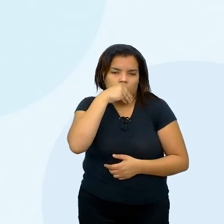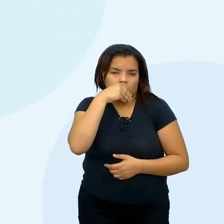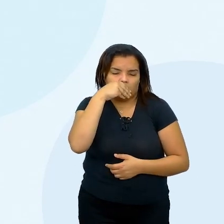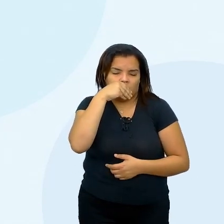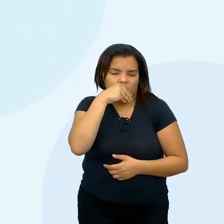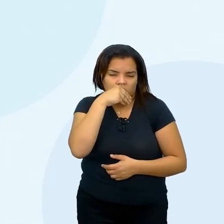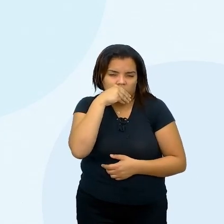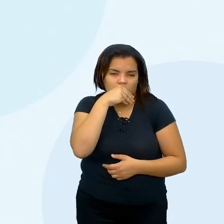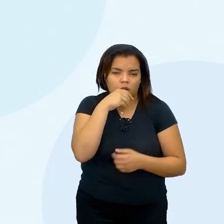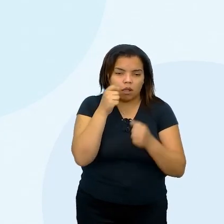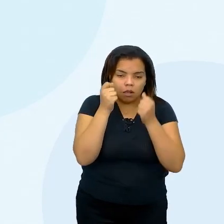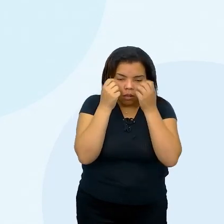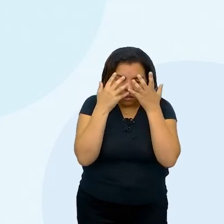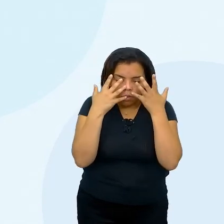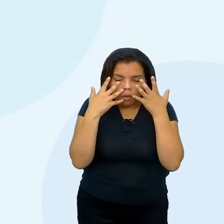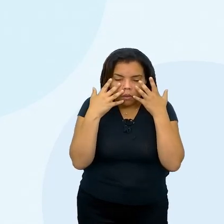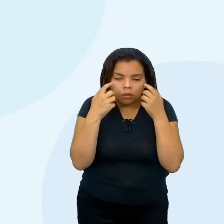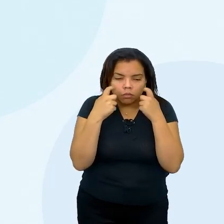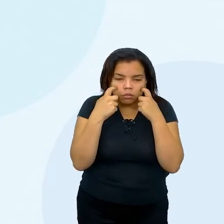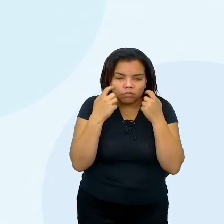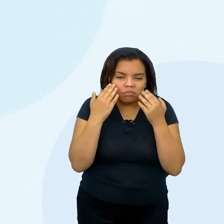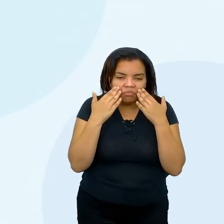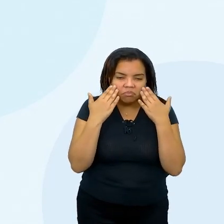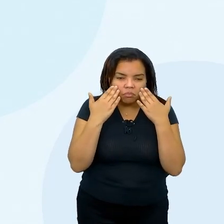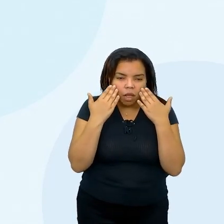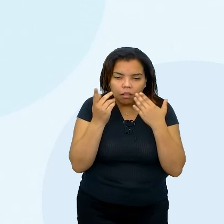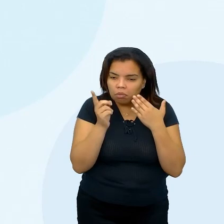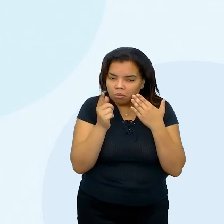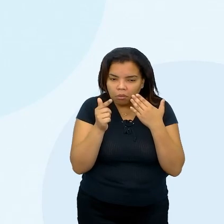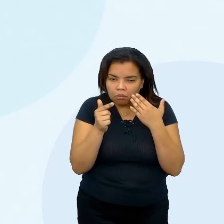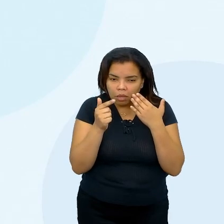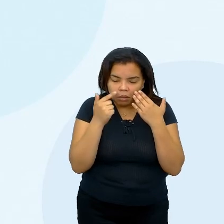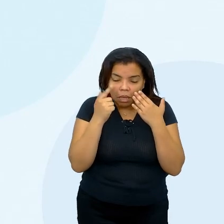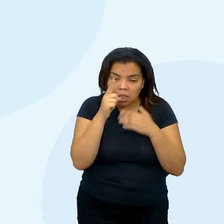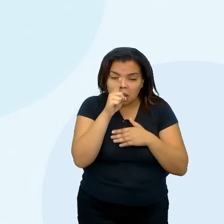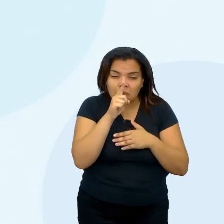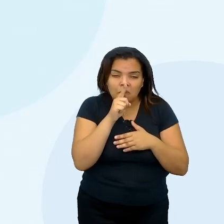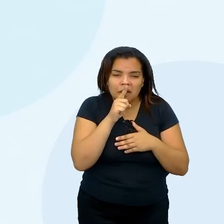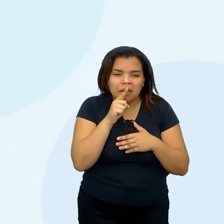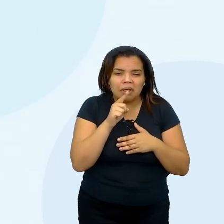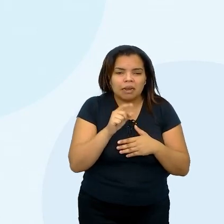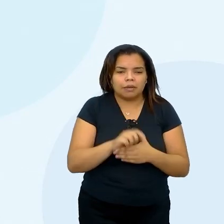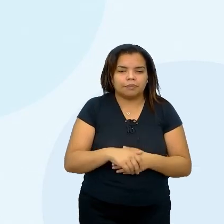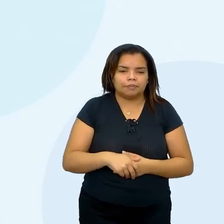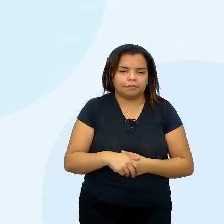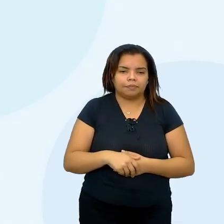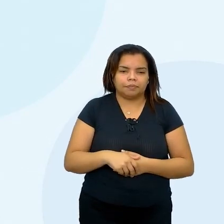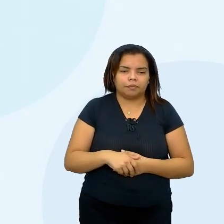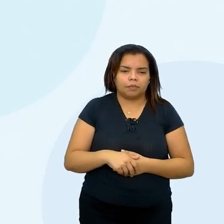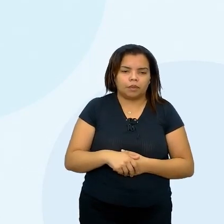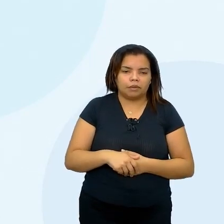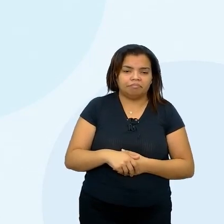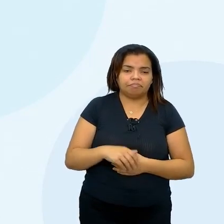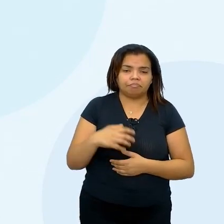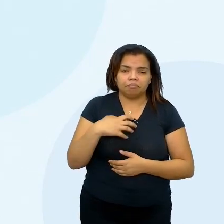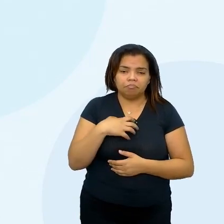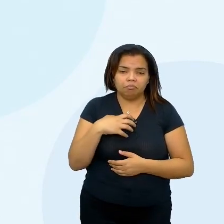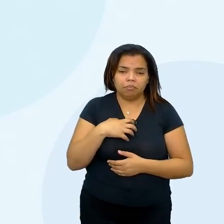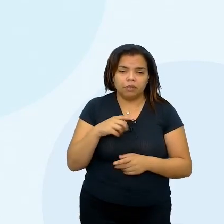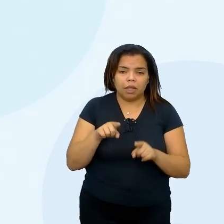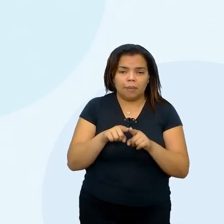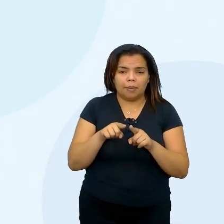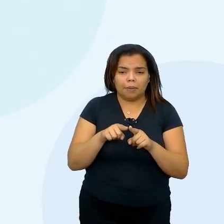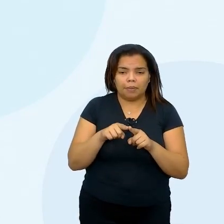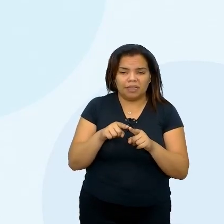sinais característicos: o aumento da viscosidade sanguínea, trombos ou coágulos, deficiência no transporte